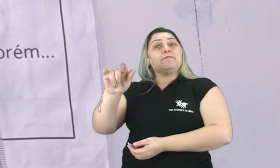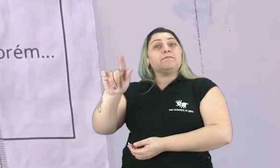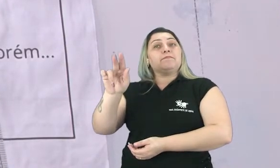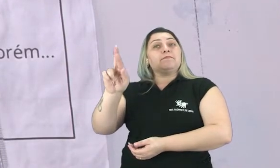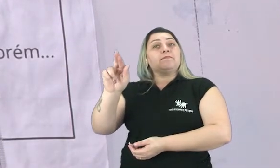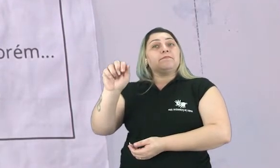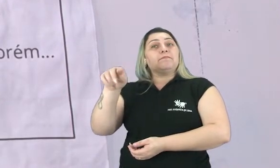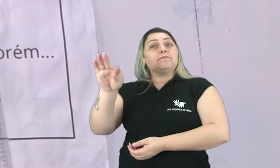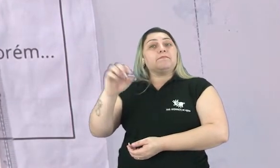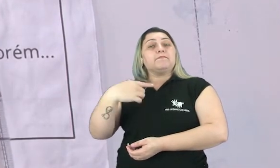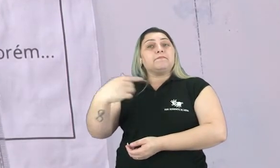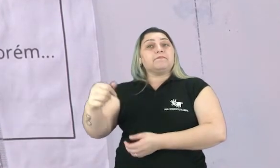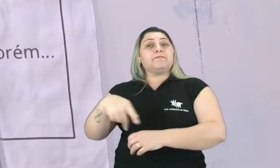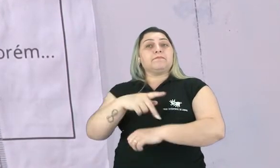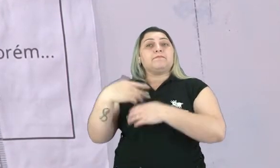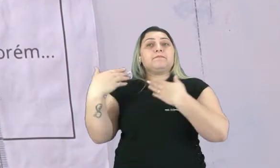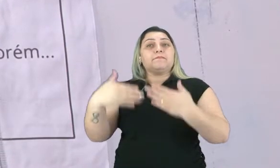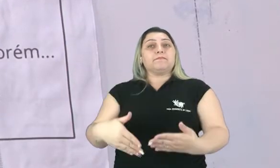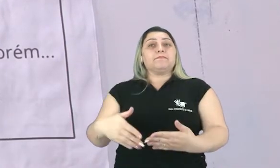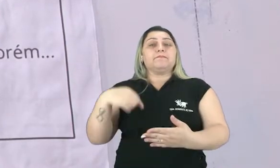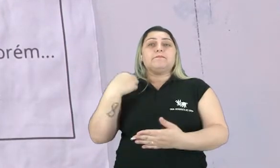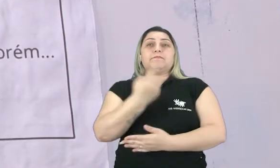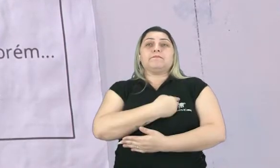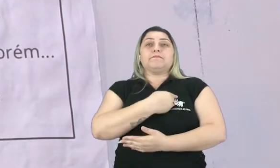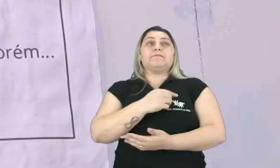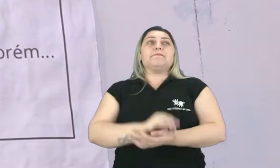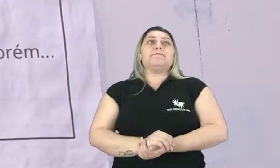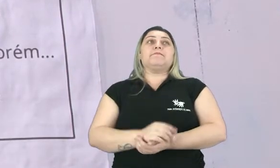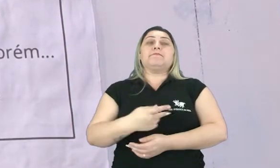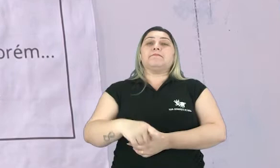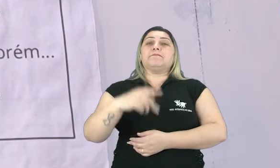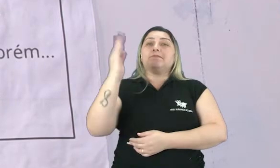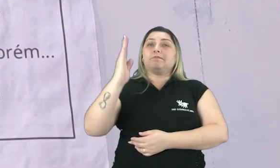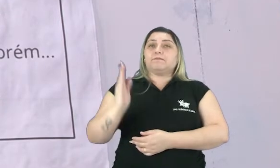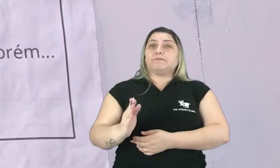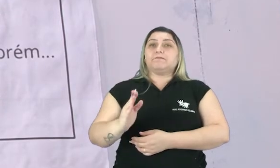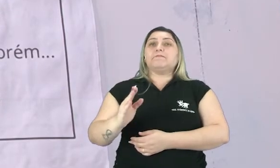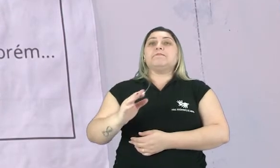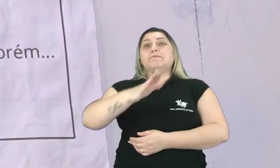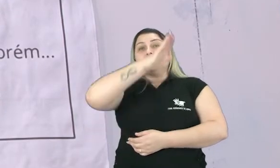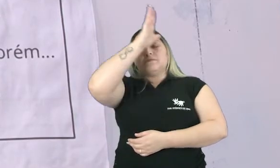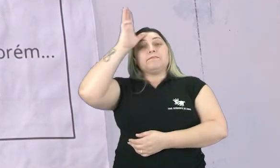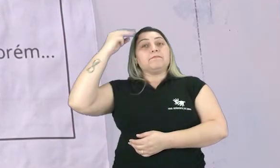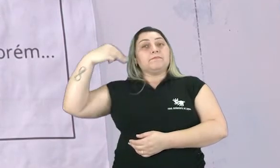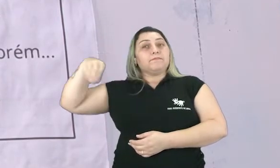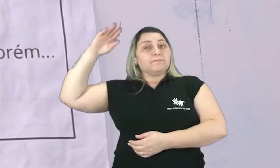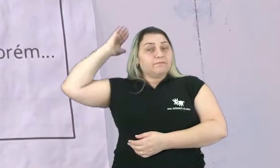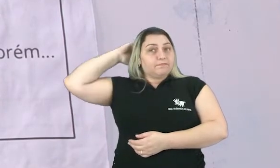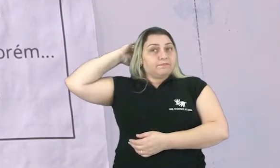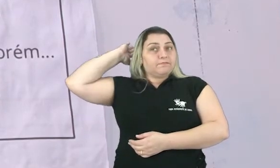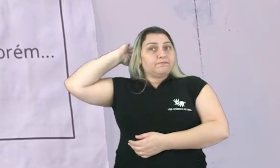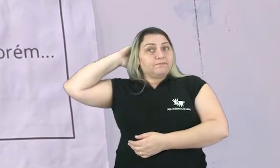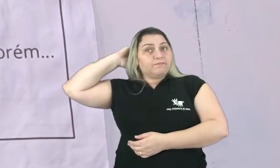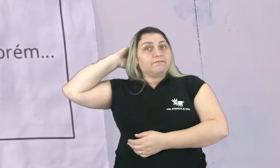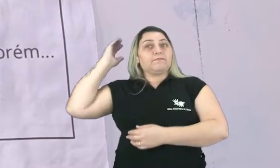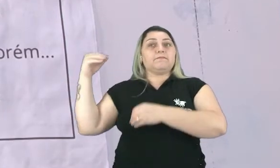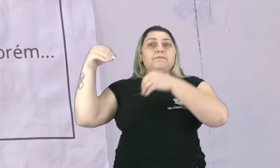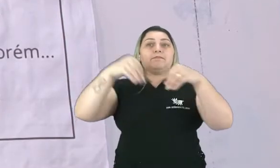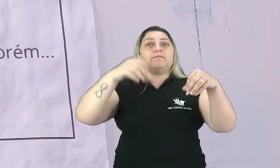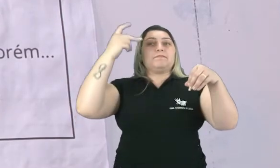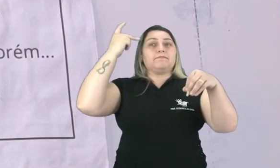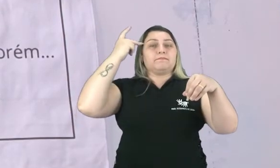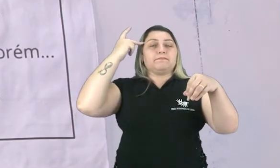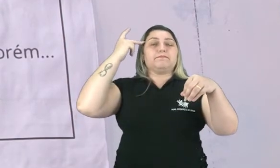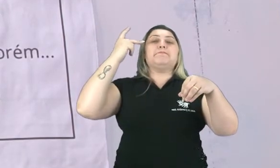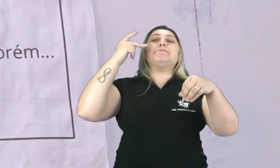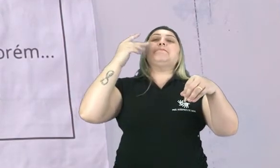porque ele saiu de um país e chegou ao nosso. Aí aqui no Brasil, se ele vai de Manaus para Belém, de Belém para São Paulo, anda todas